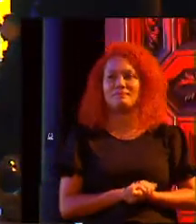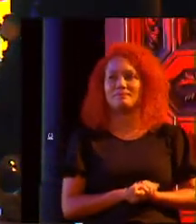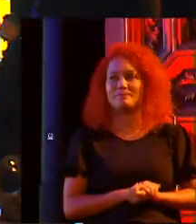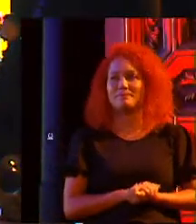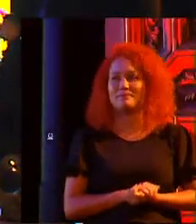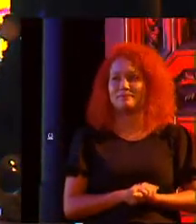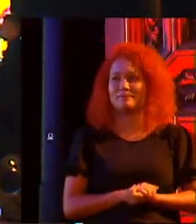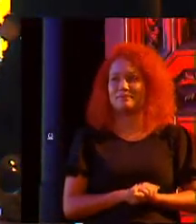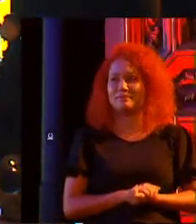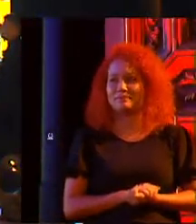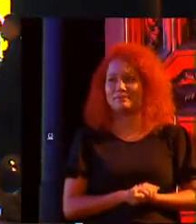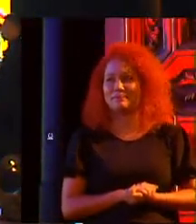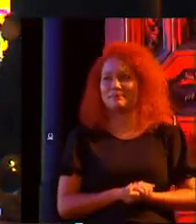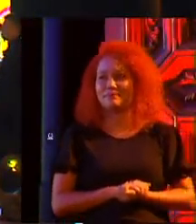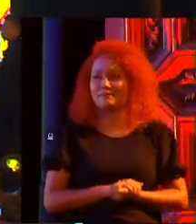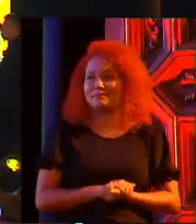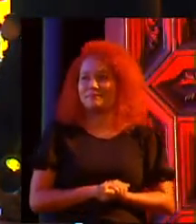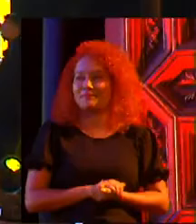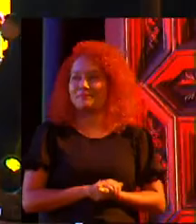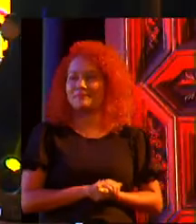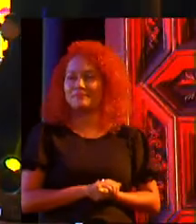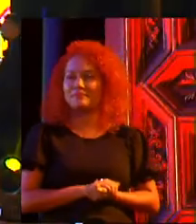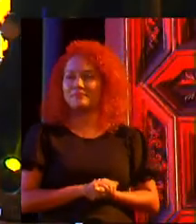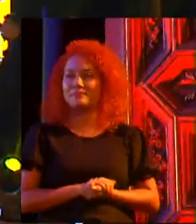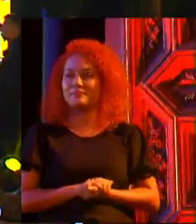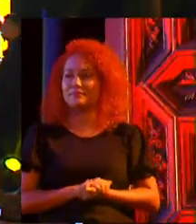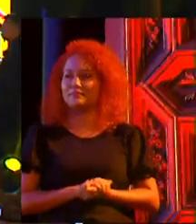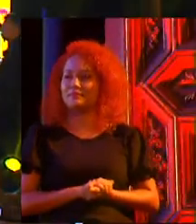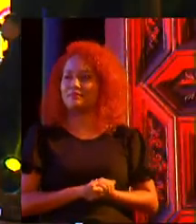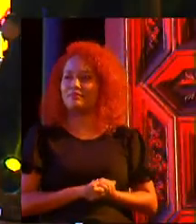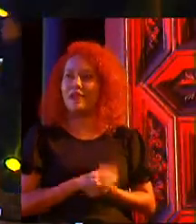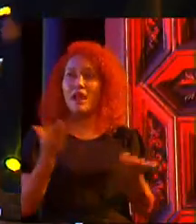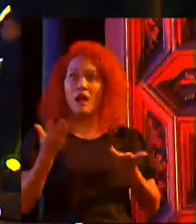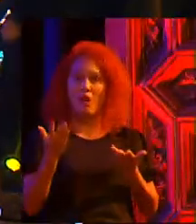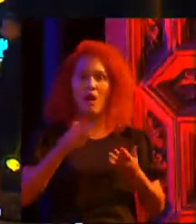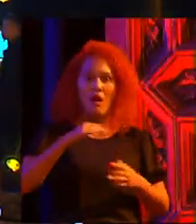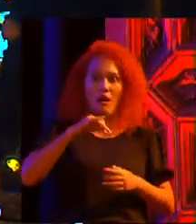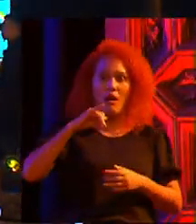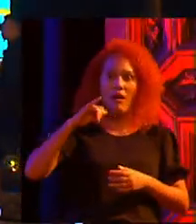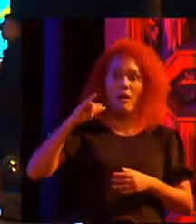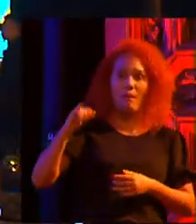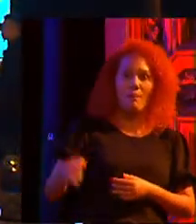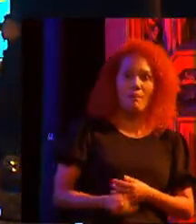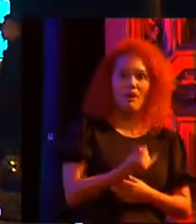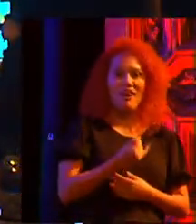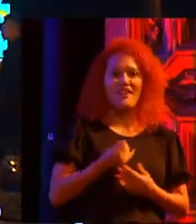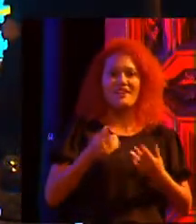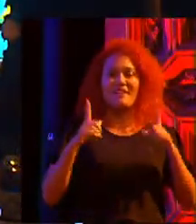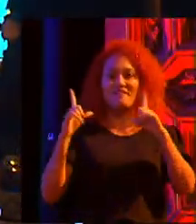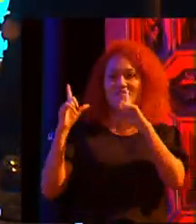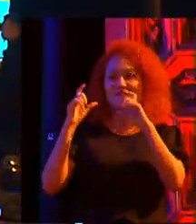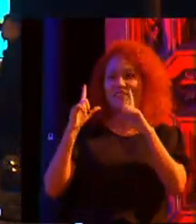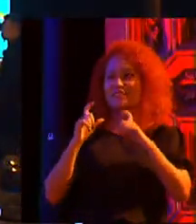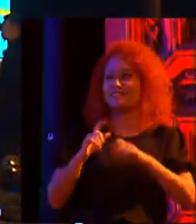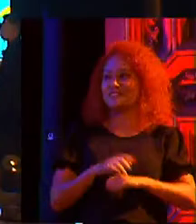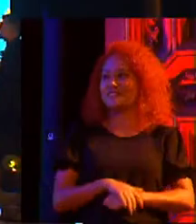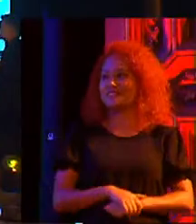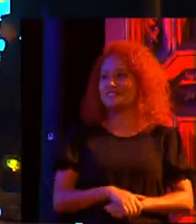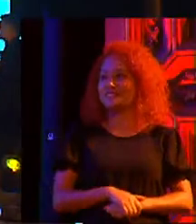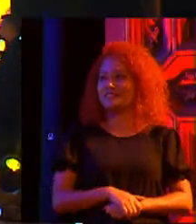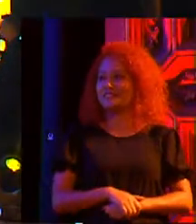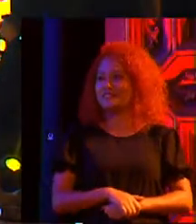Bora aproveitar esse momento lindo e fazer uma foto aqui, registrar esse momento? Então, por favor. Venha, venha, Úrsula.